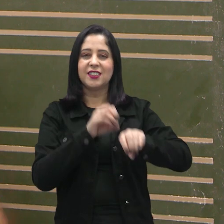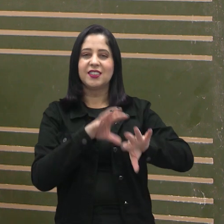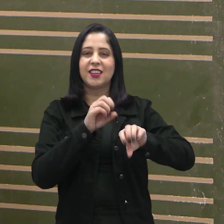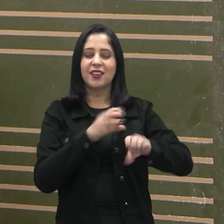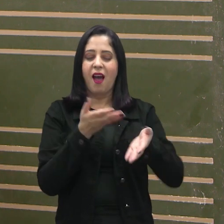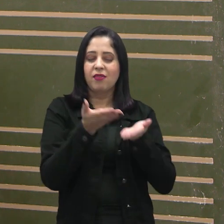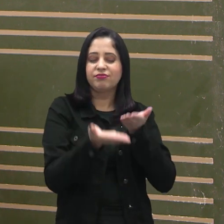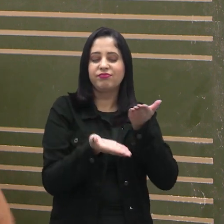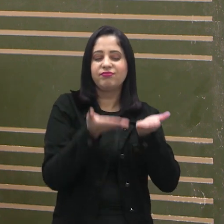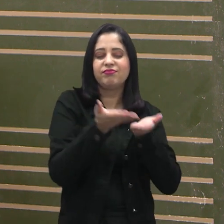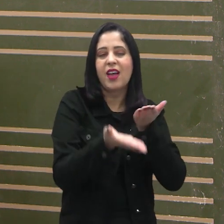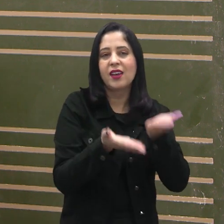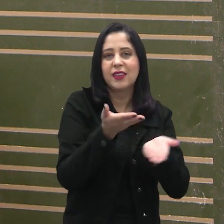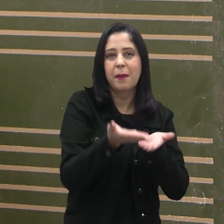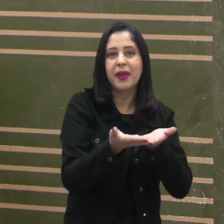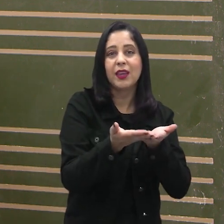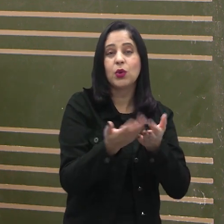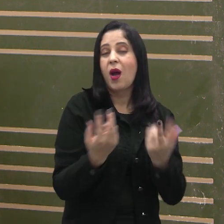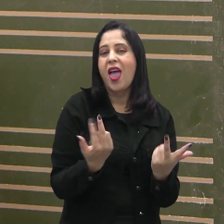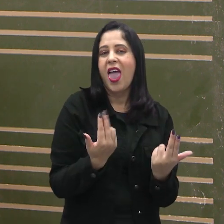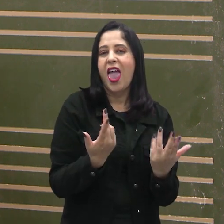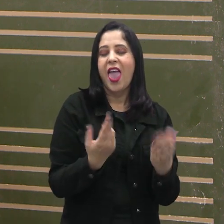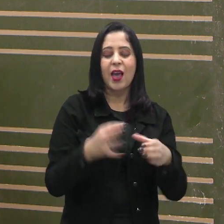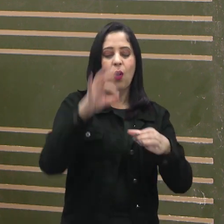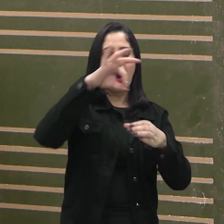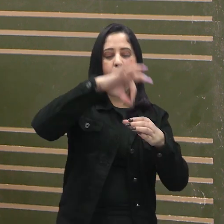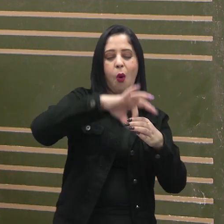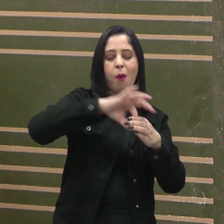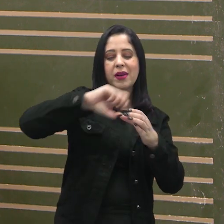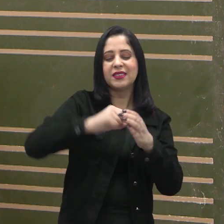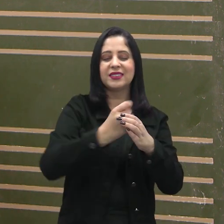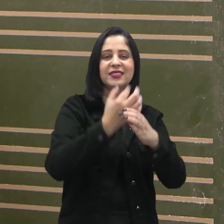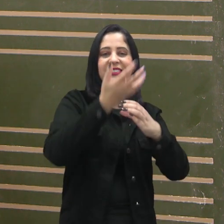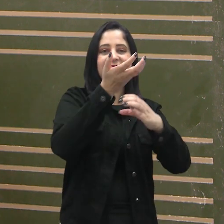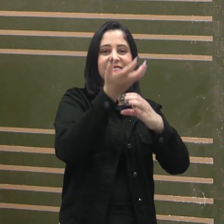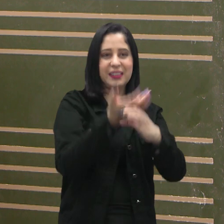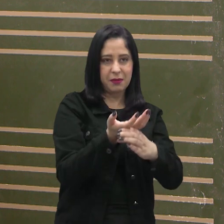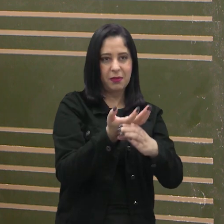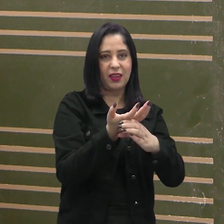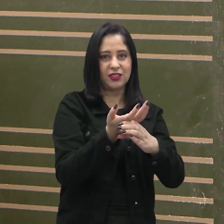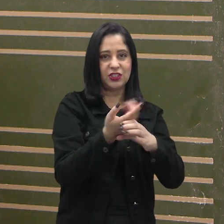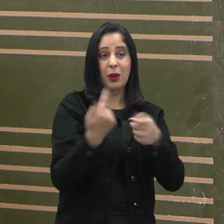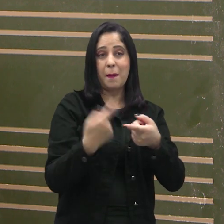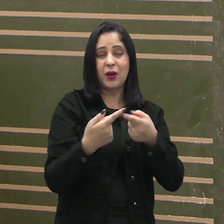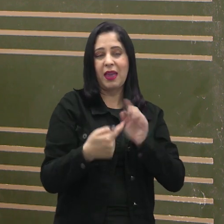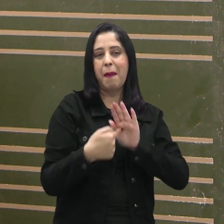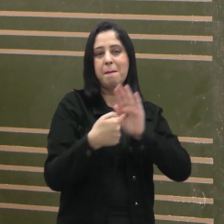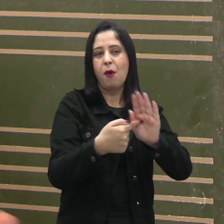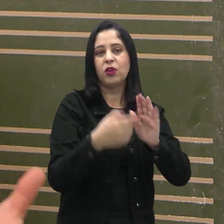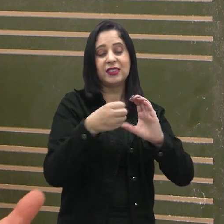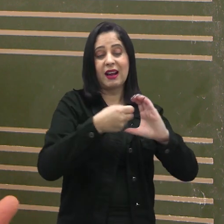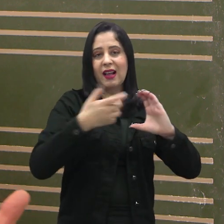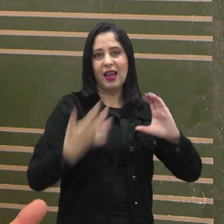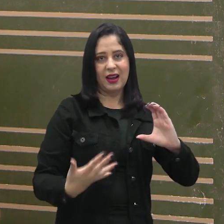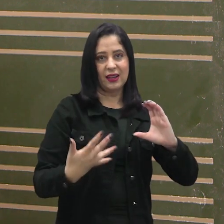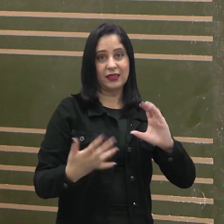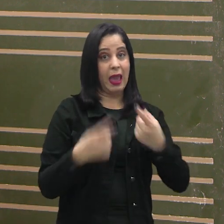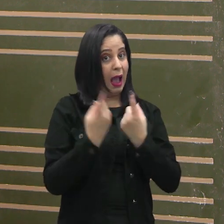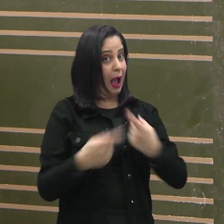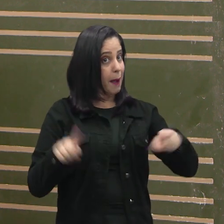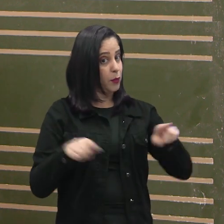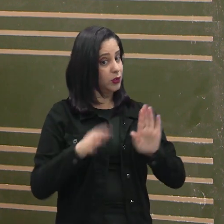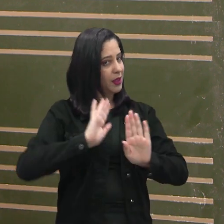poder tratar com a pessoa, formar caráter, ajudar isso é muito mais interessante do que a música. A música é uma ferramenta que a gente